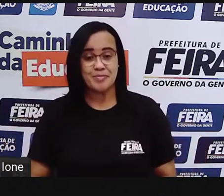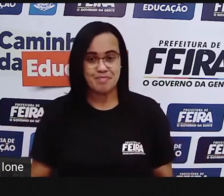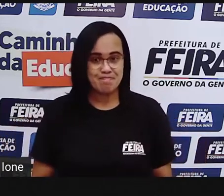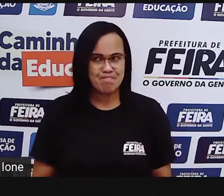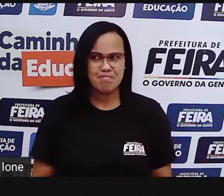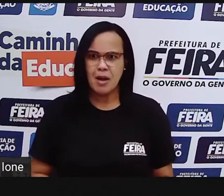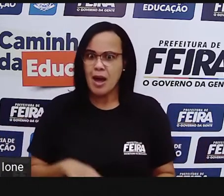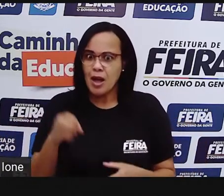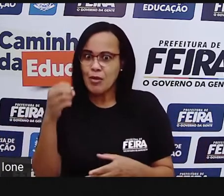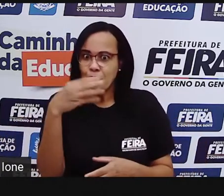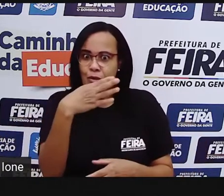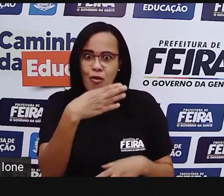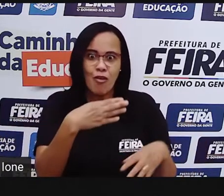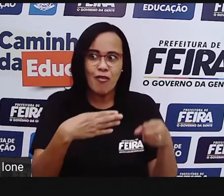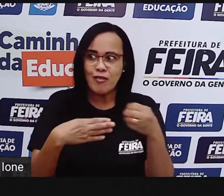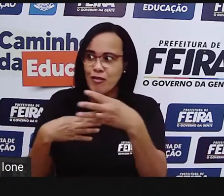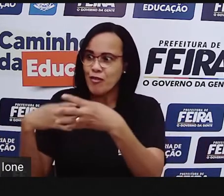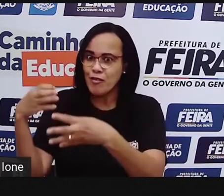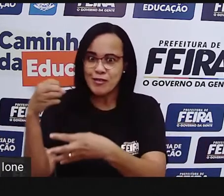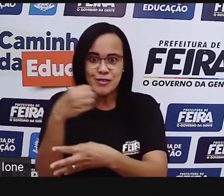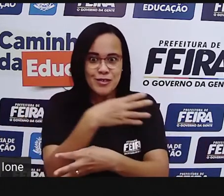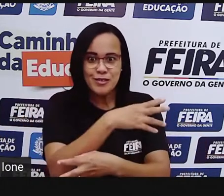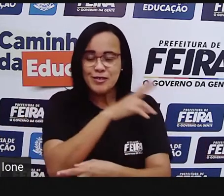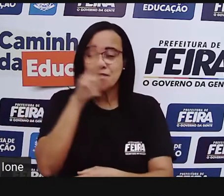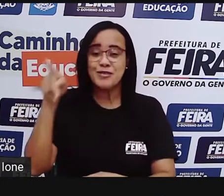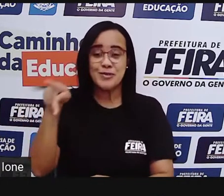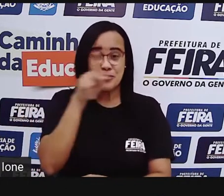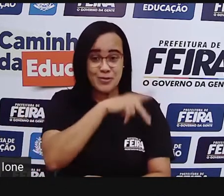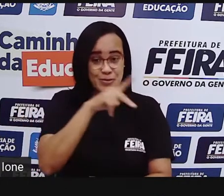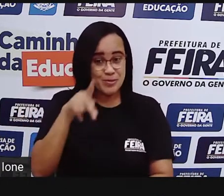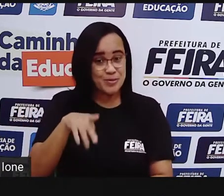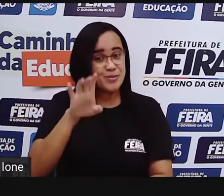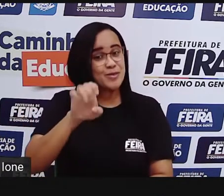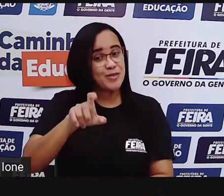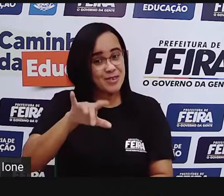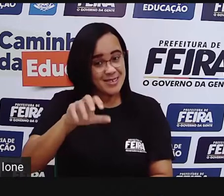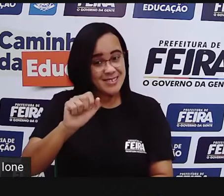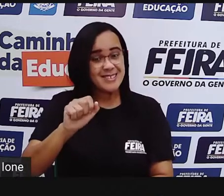Quanta novidade, Proelisa! Verdade, meninada!